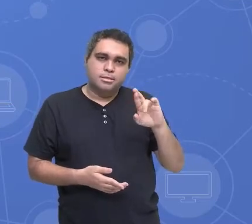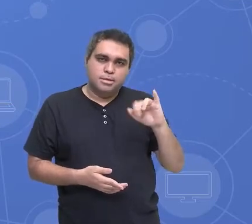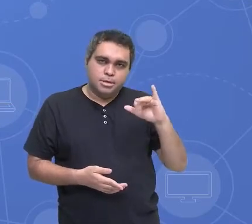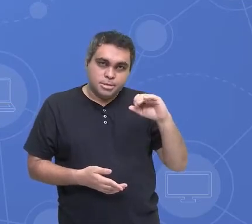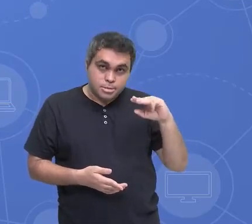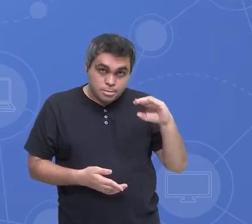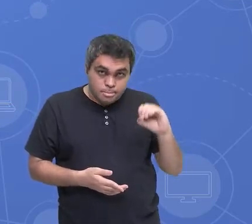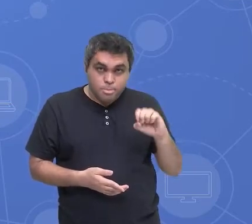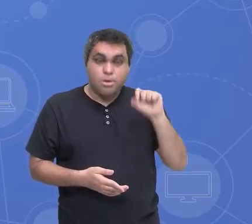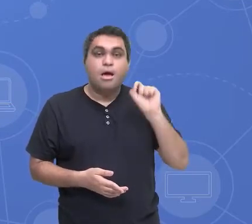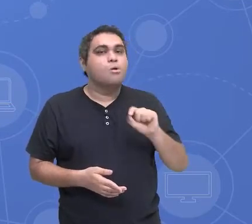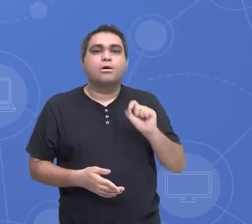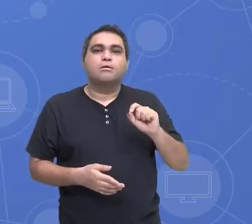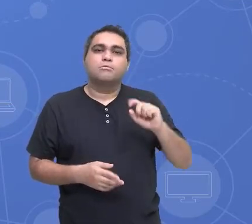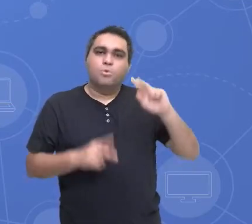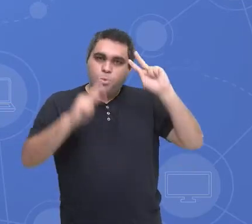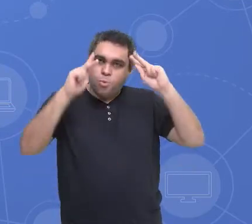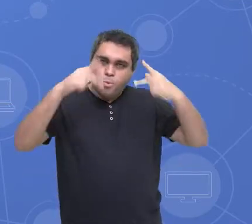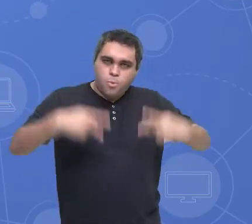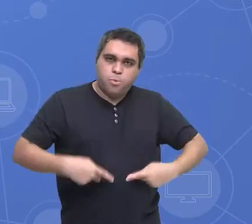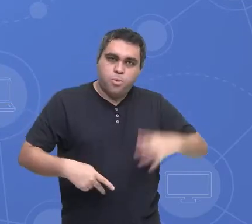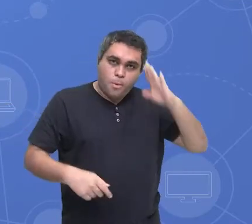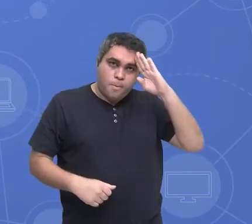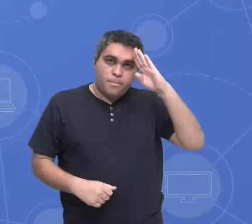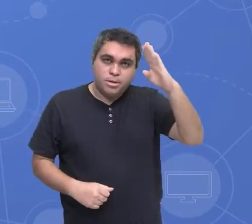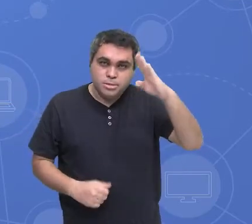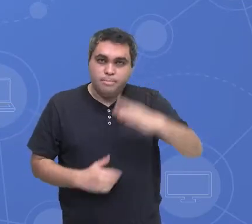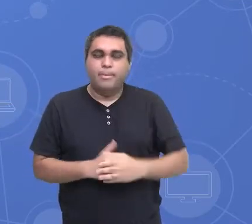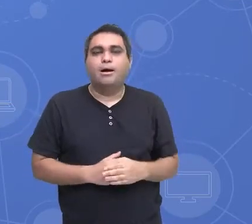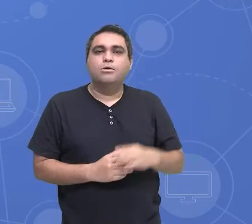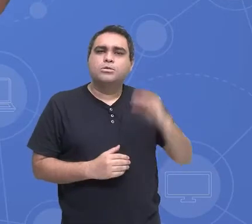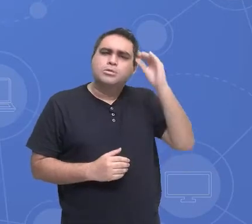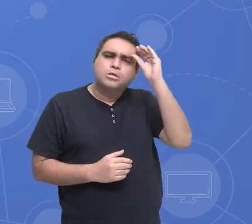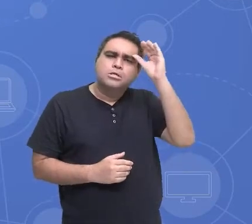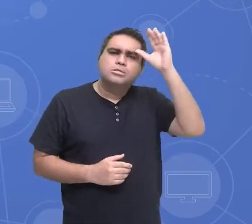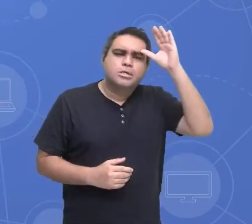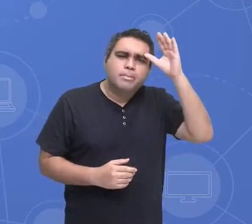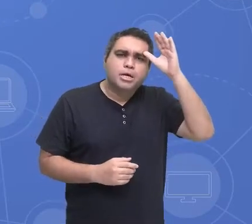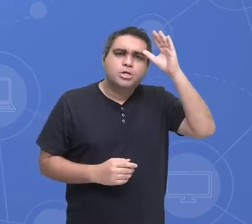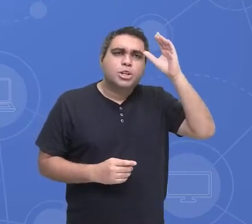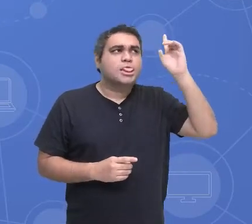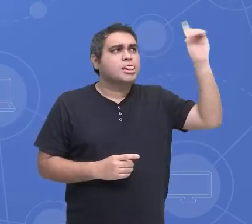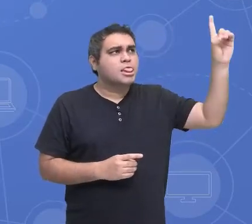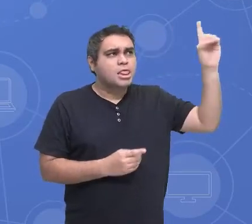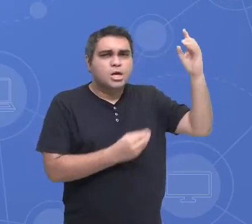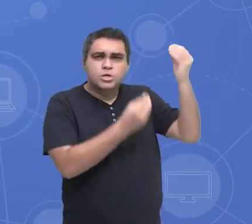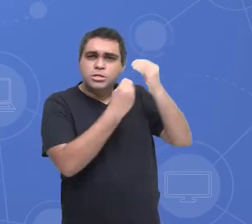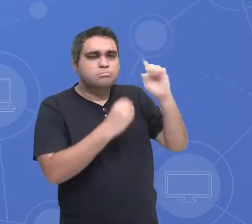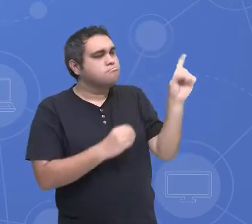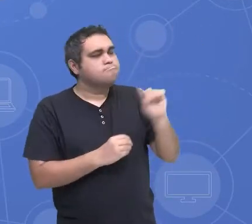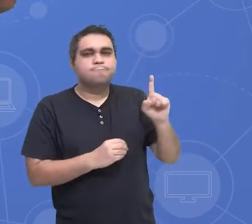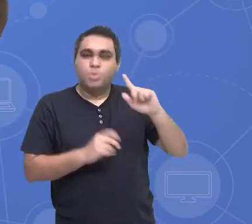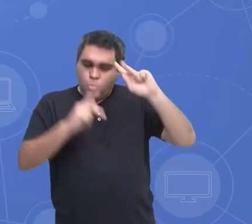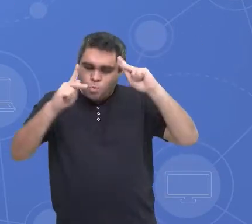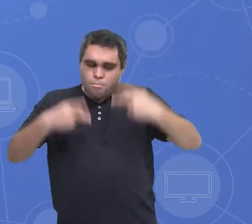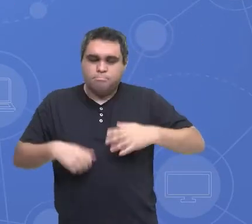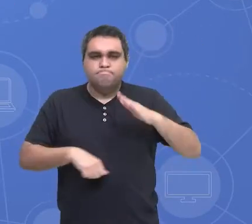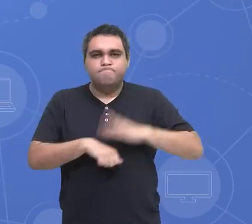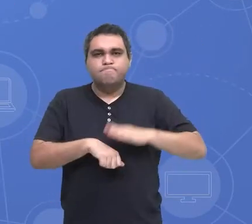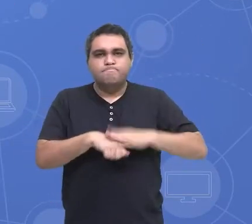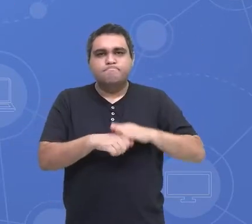O científico, né, o conhecimento, ele vai basear todo o pensamento do homem ali e vai deixar de lado